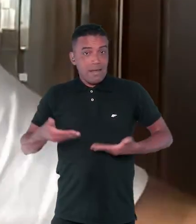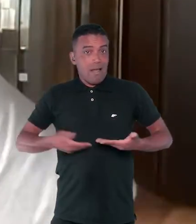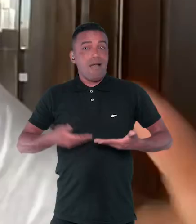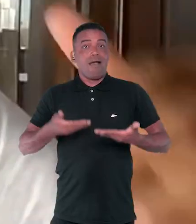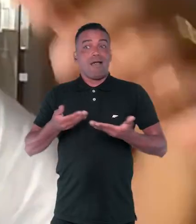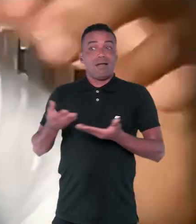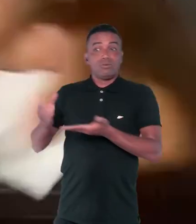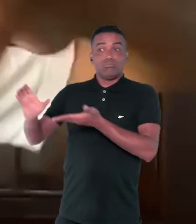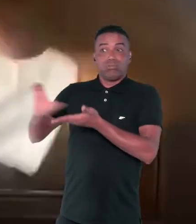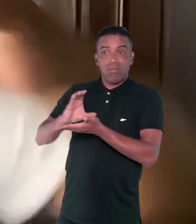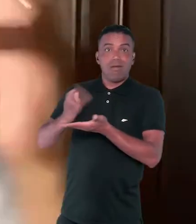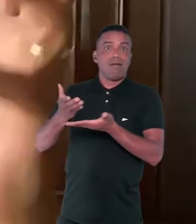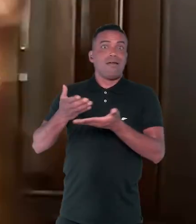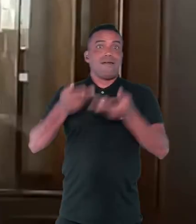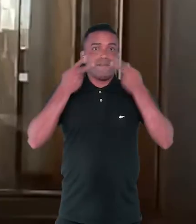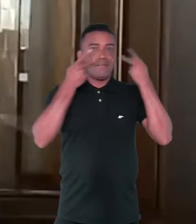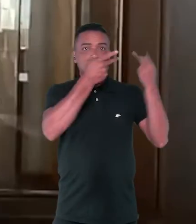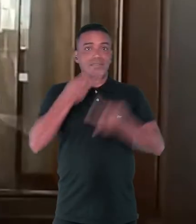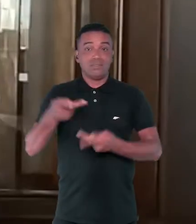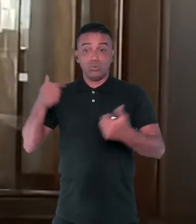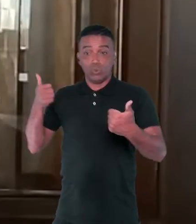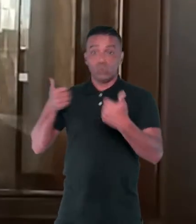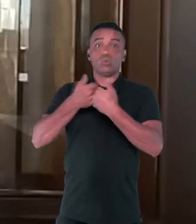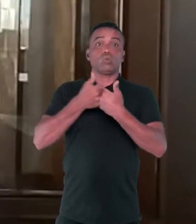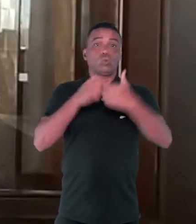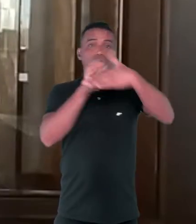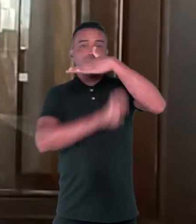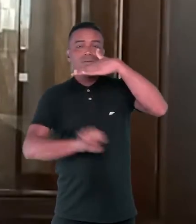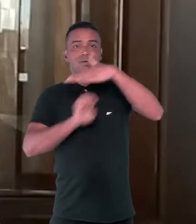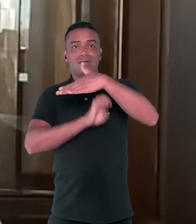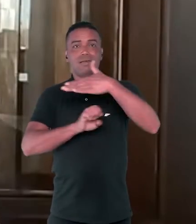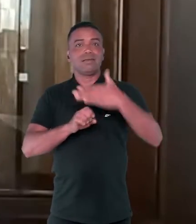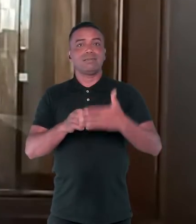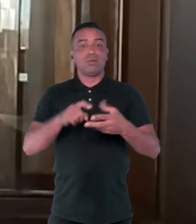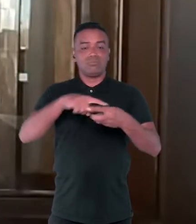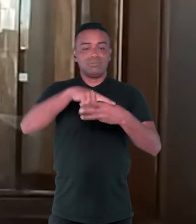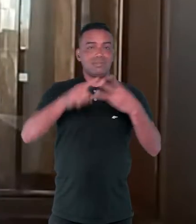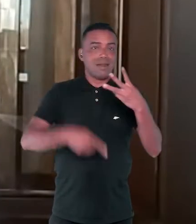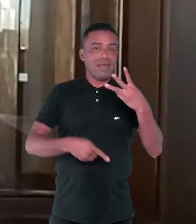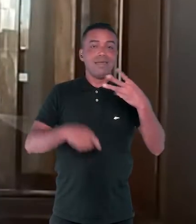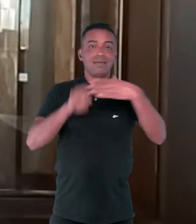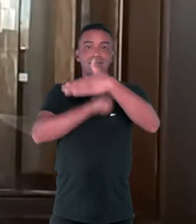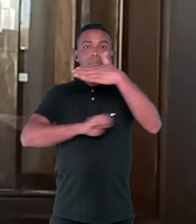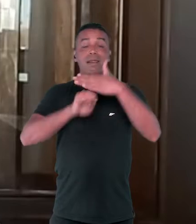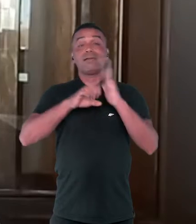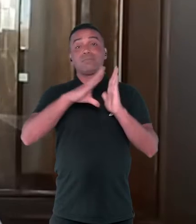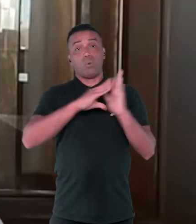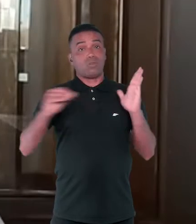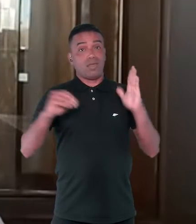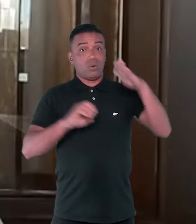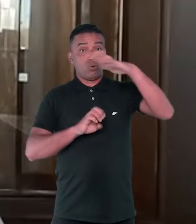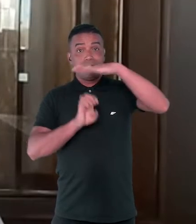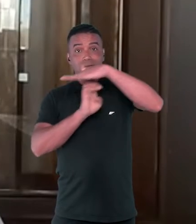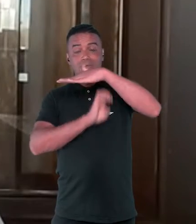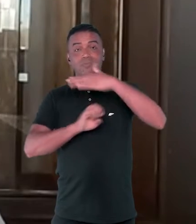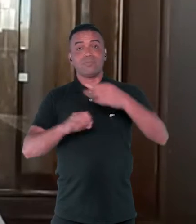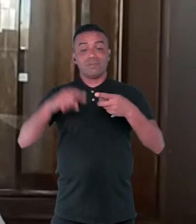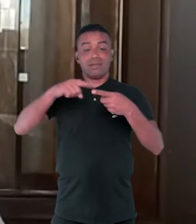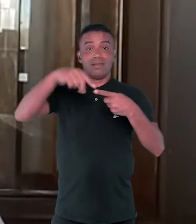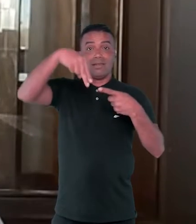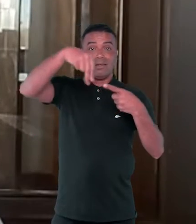fornecedor, vizinho, todo mundo que está envolvido no negócio, eles citavam sempre 3 empresas como modelo: